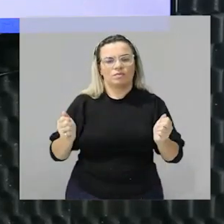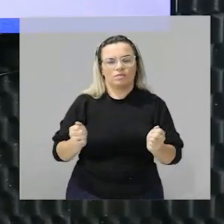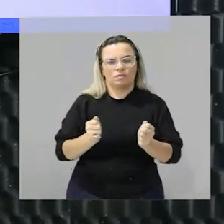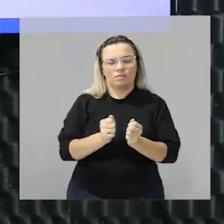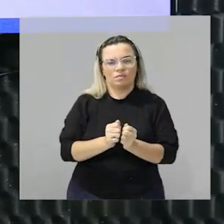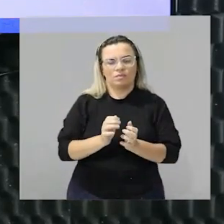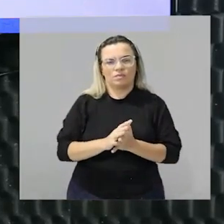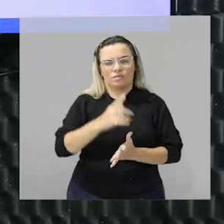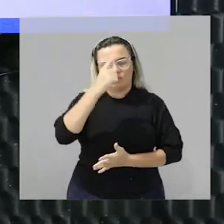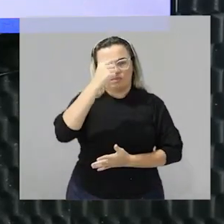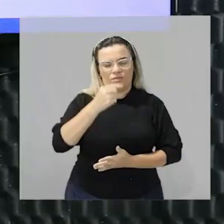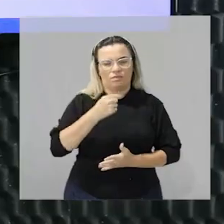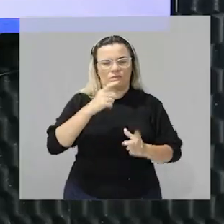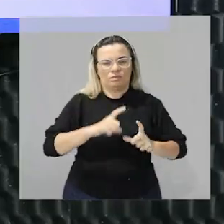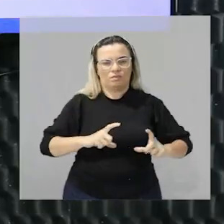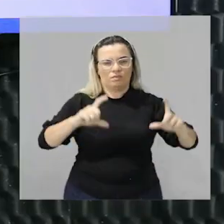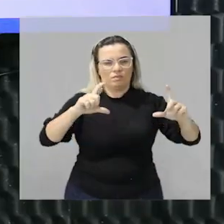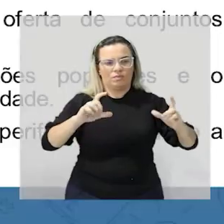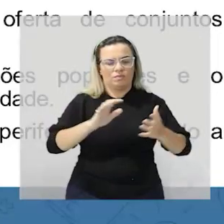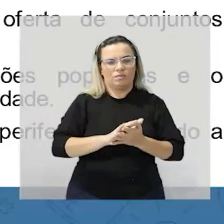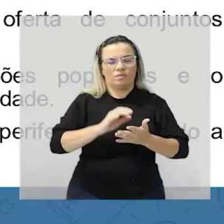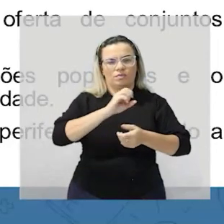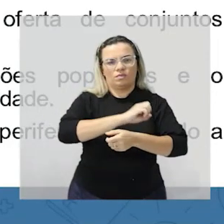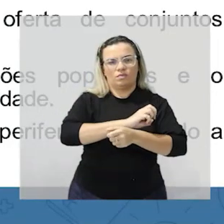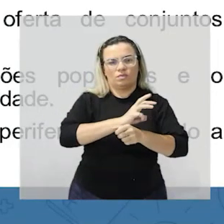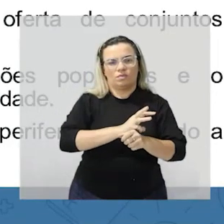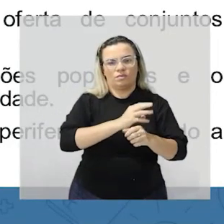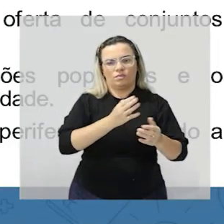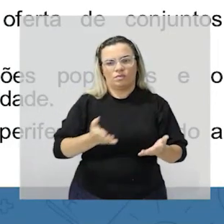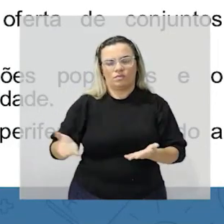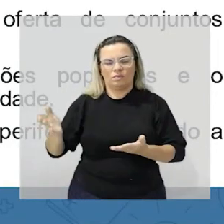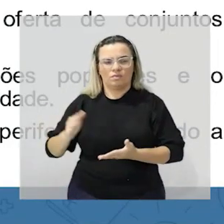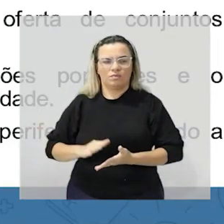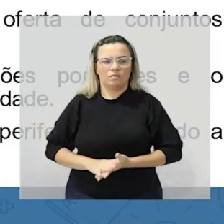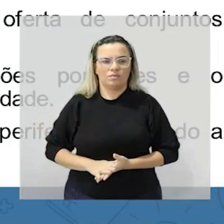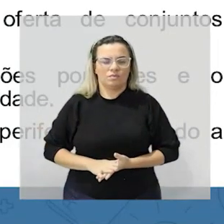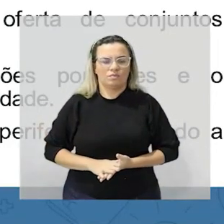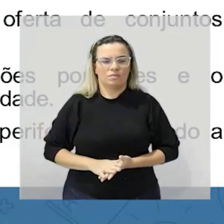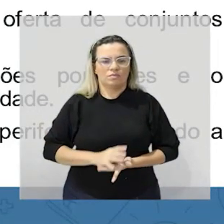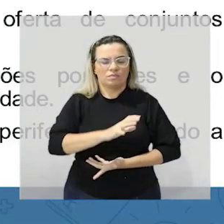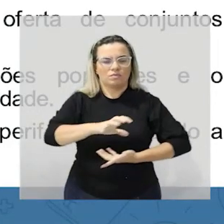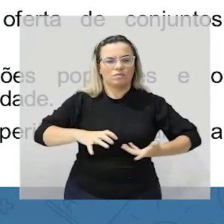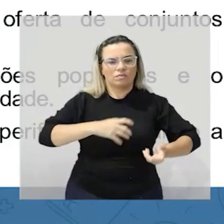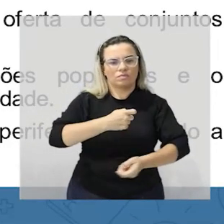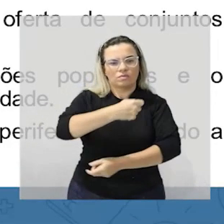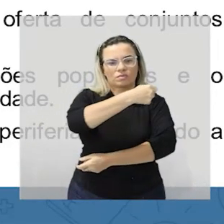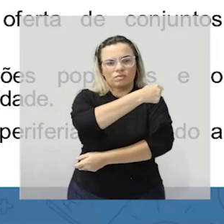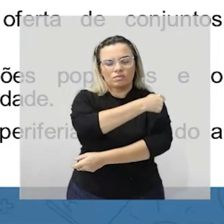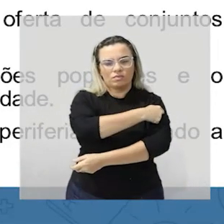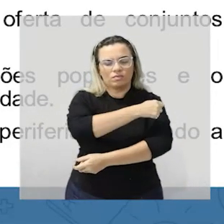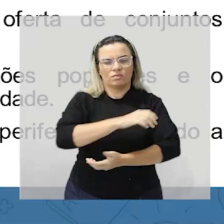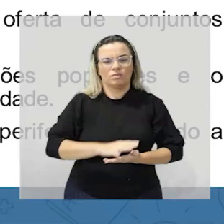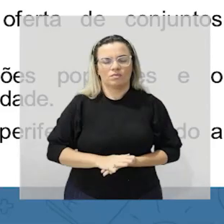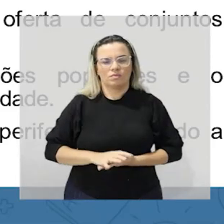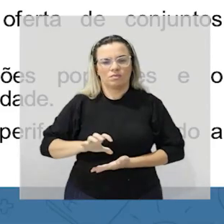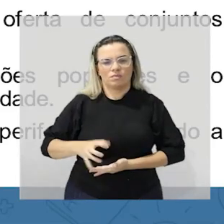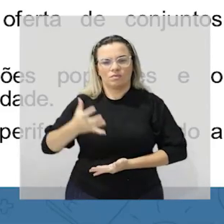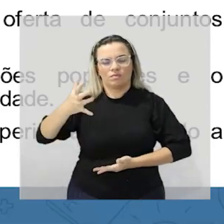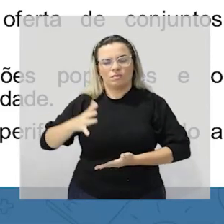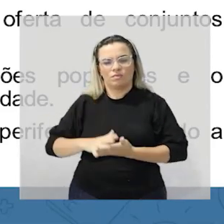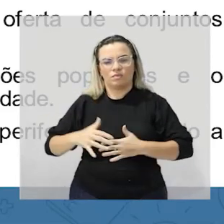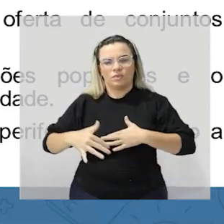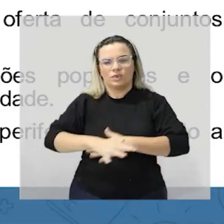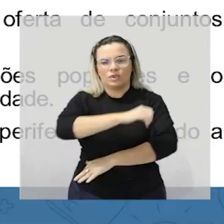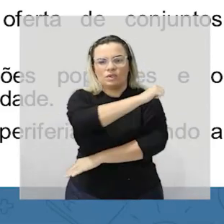do comando, porque as questões da UEMA, elas vêm nessa pegada, e que ela diz o seguinte: a revolta da vacina ocorreu no Rio de